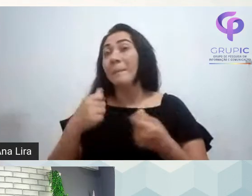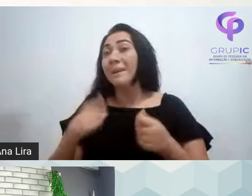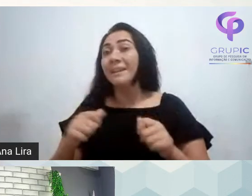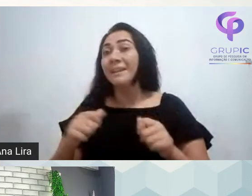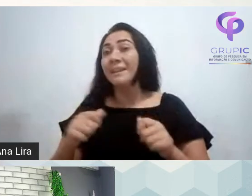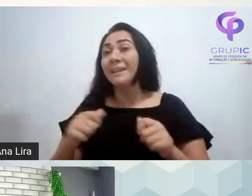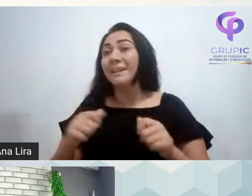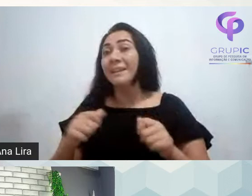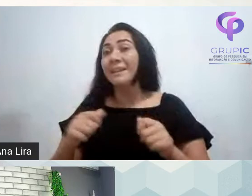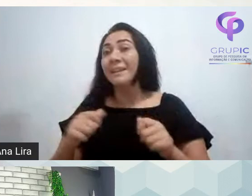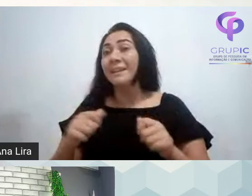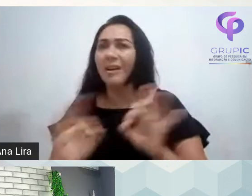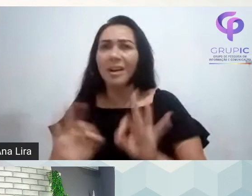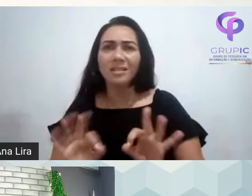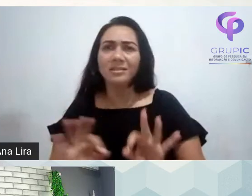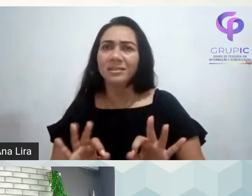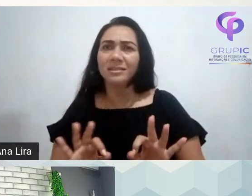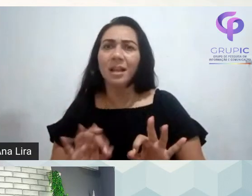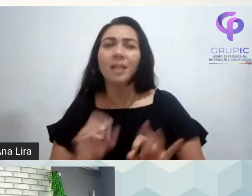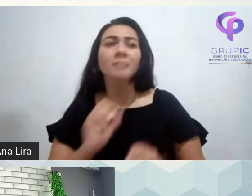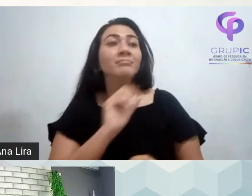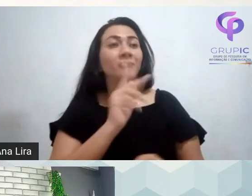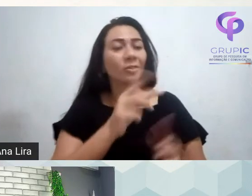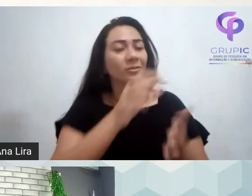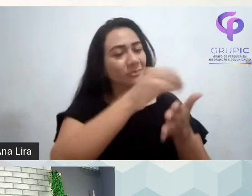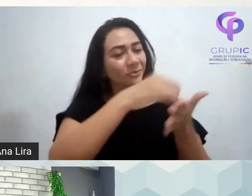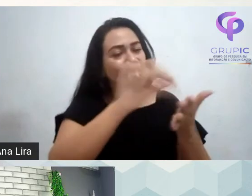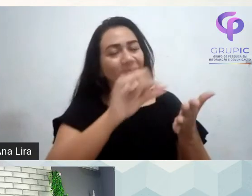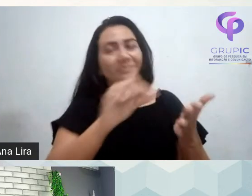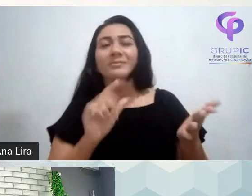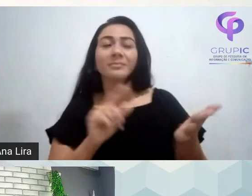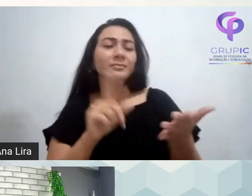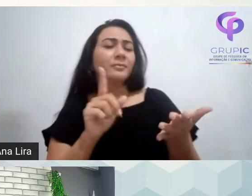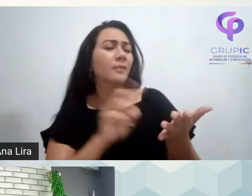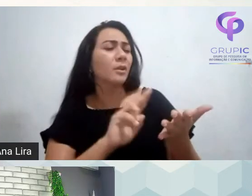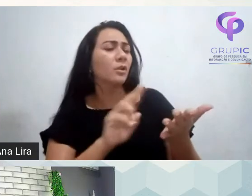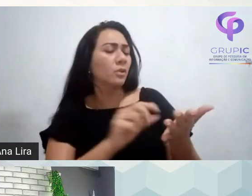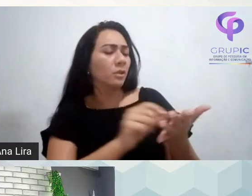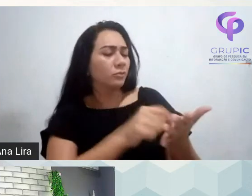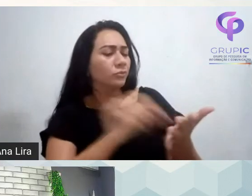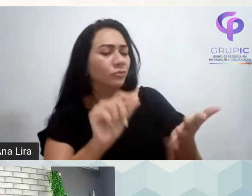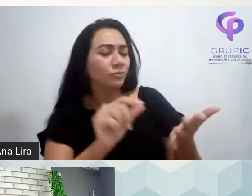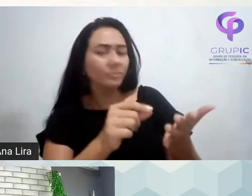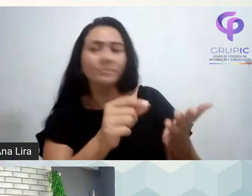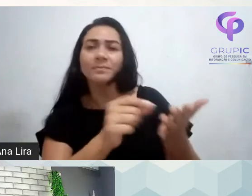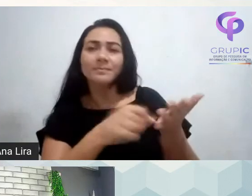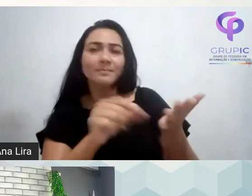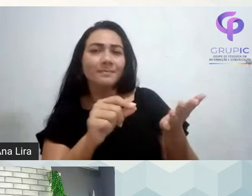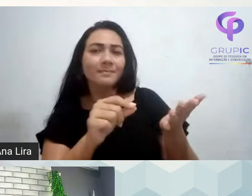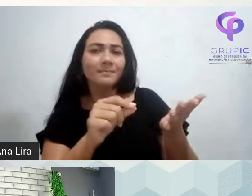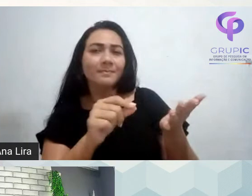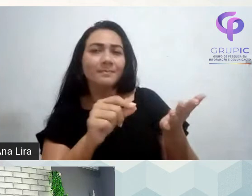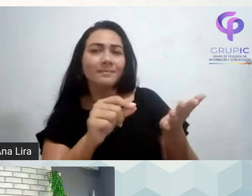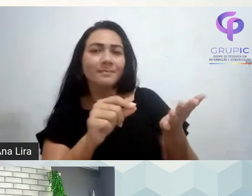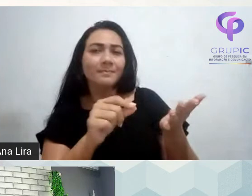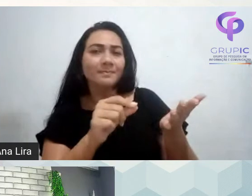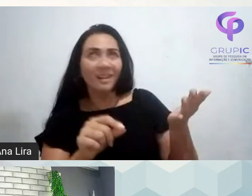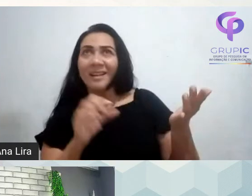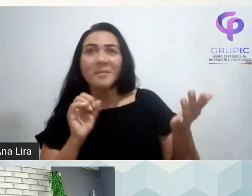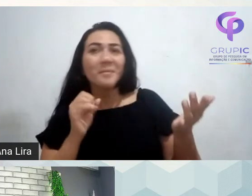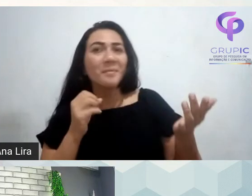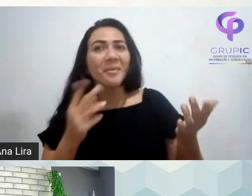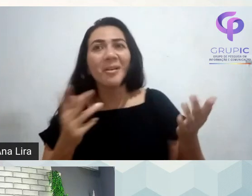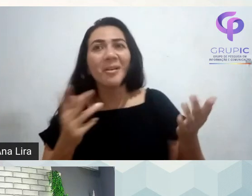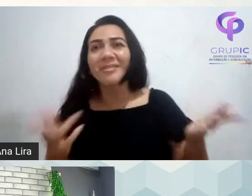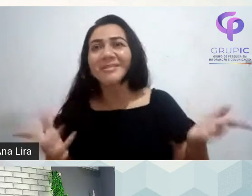Ok, qual é o projeto que você quer escrever? Ali vem o briefing, né? As ideias estão surgindo. Vamos escolher aí um projeto, uma